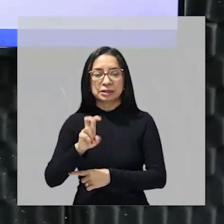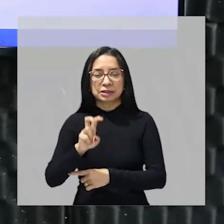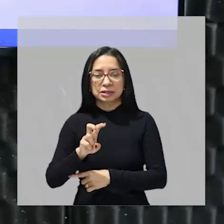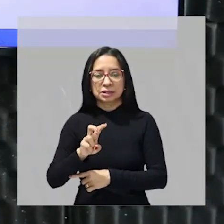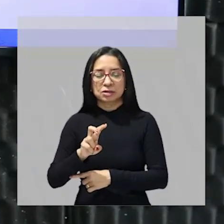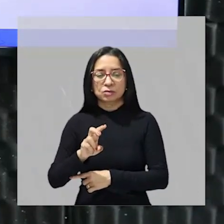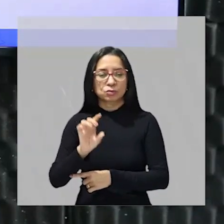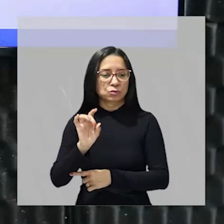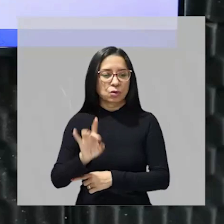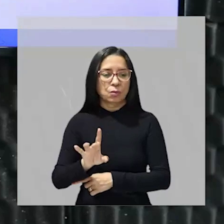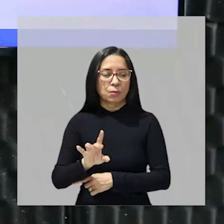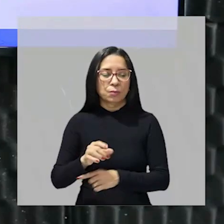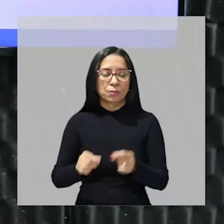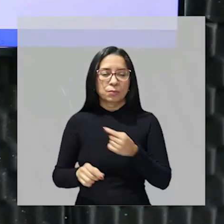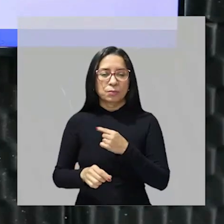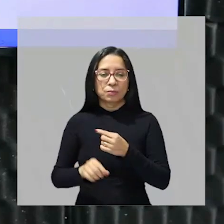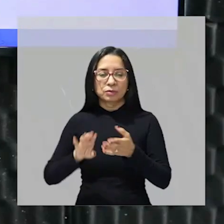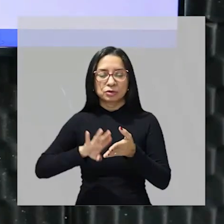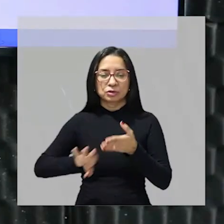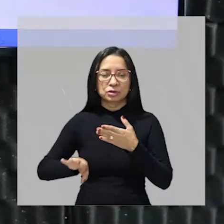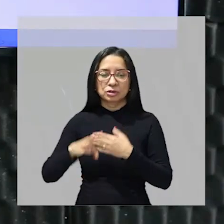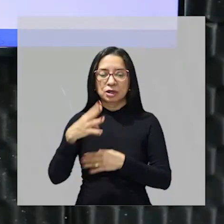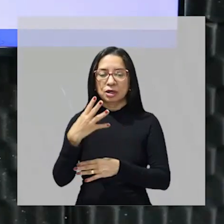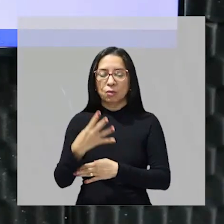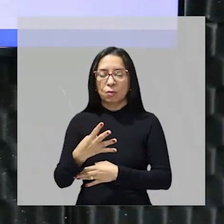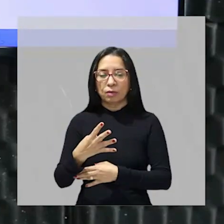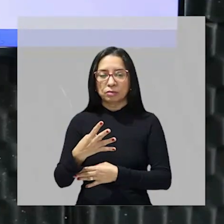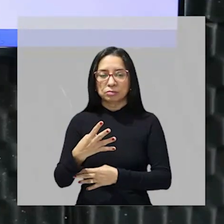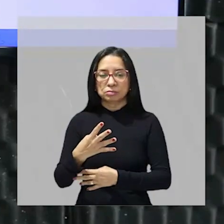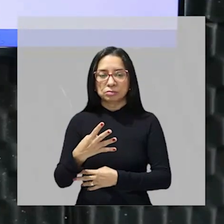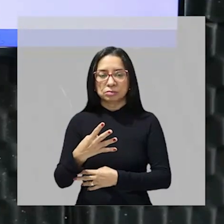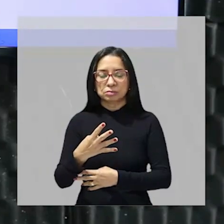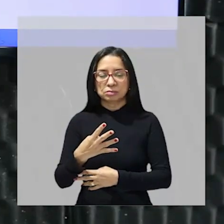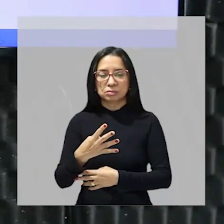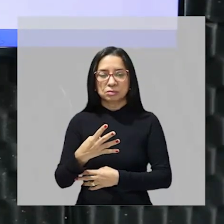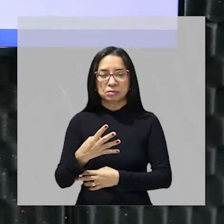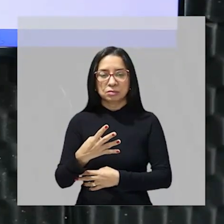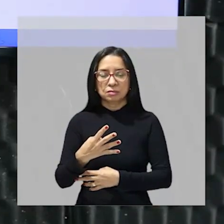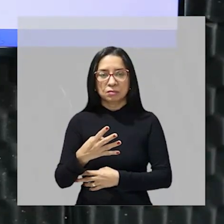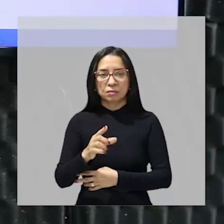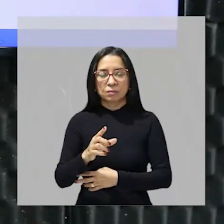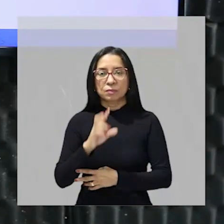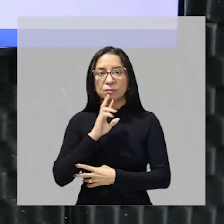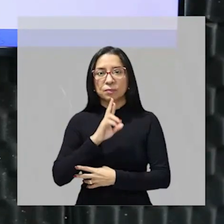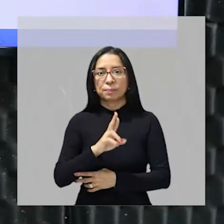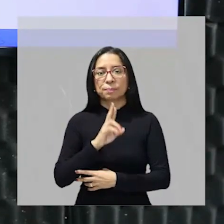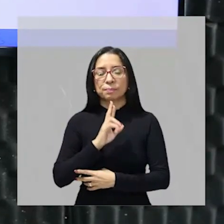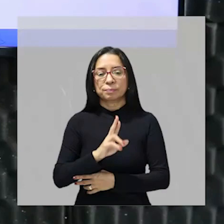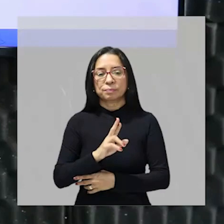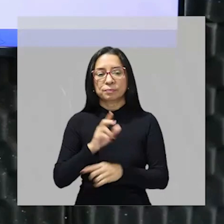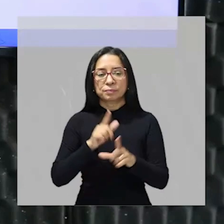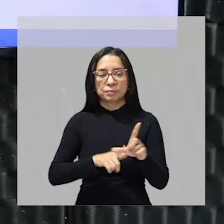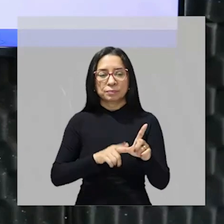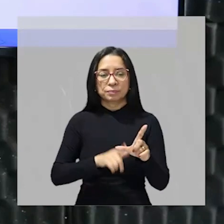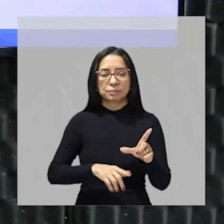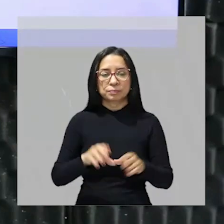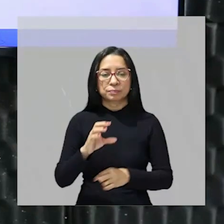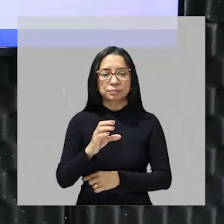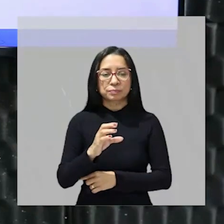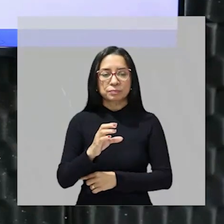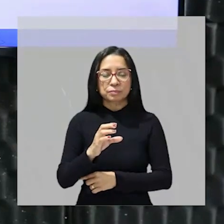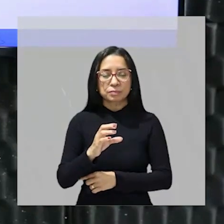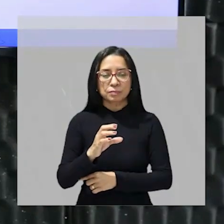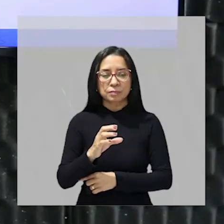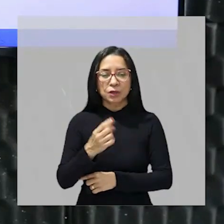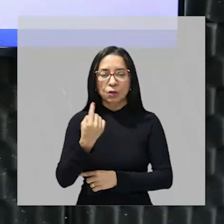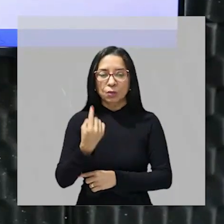solamente, tá? Somente ele tira a quarta, né? A quarta opção. Na letra C, a